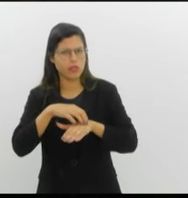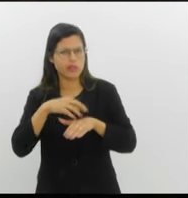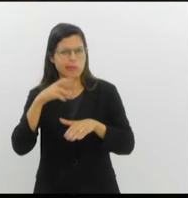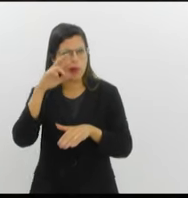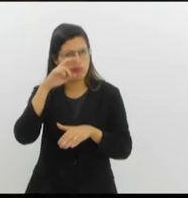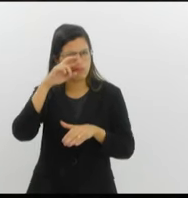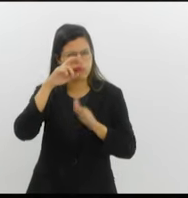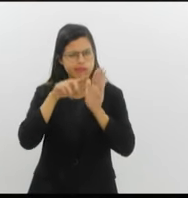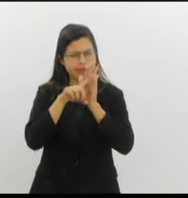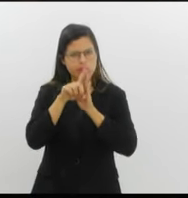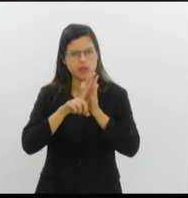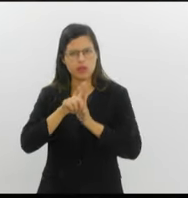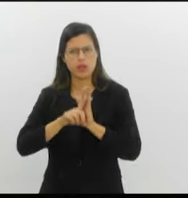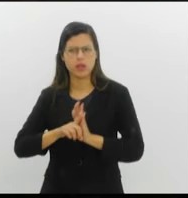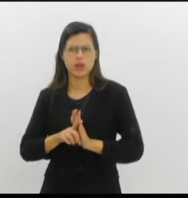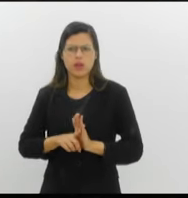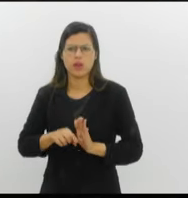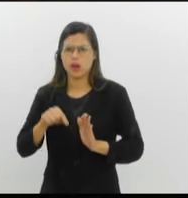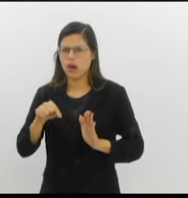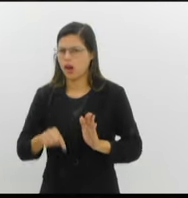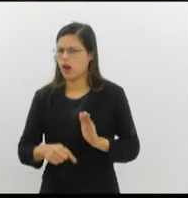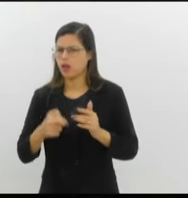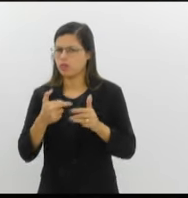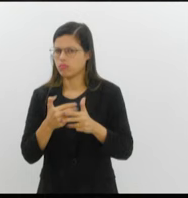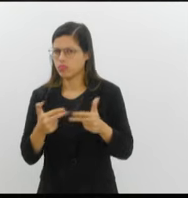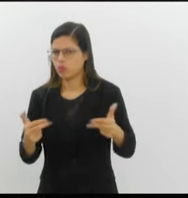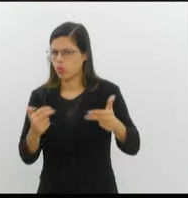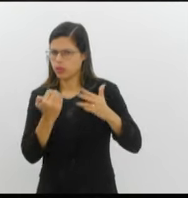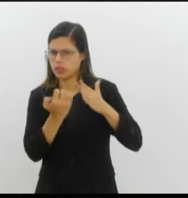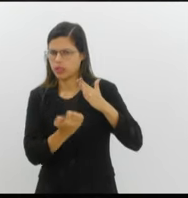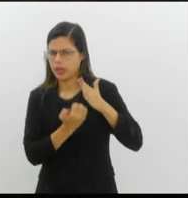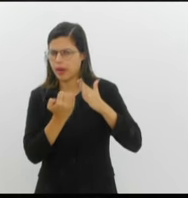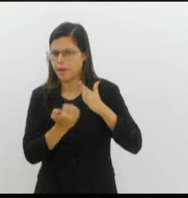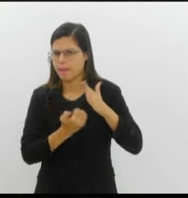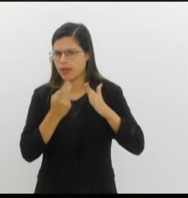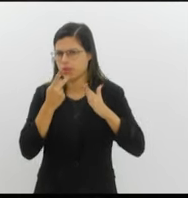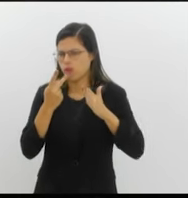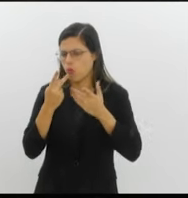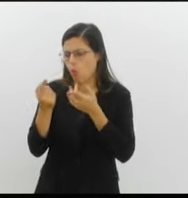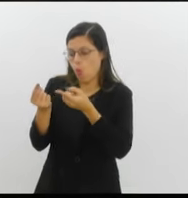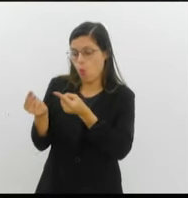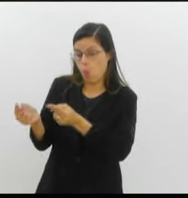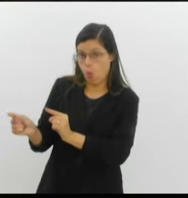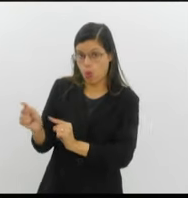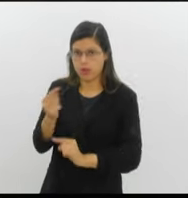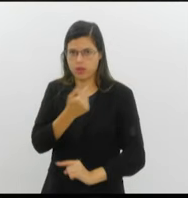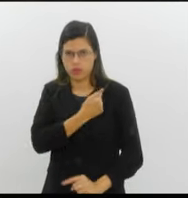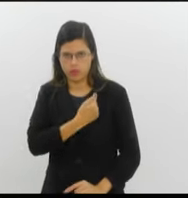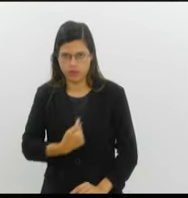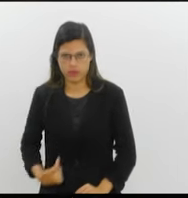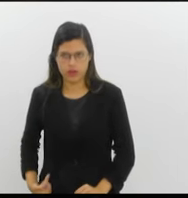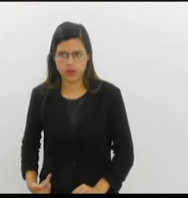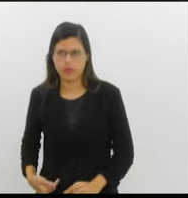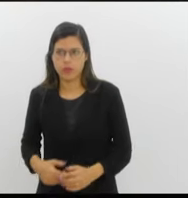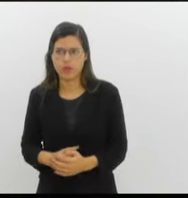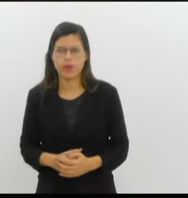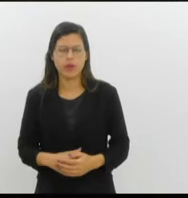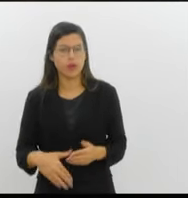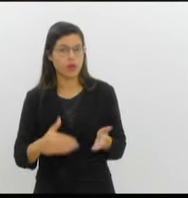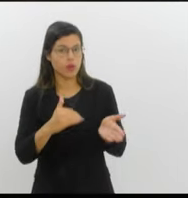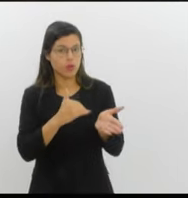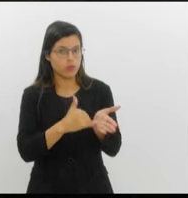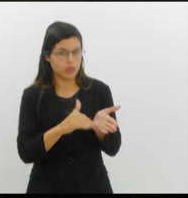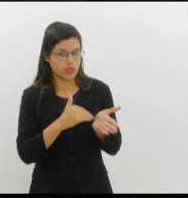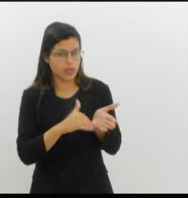os fatos publicitados por esta empresa contra o governo, e o secretário